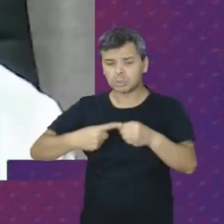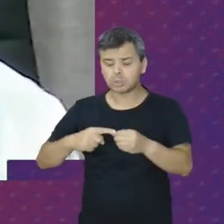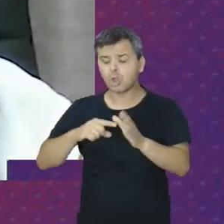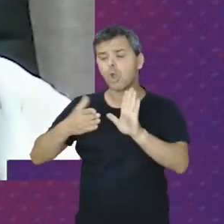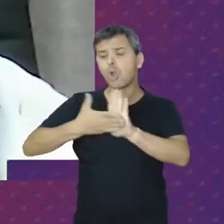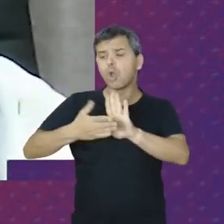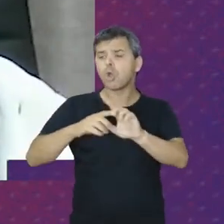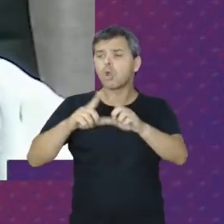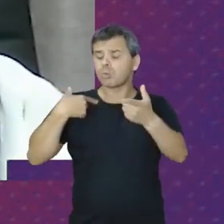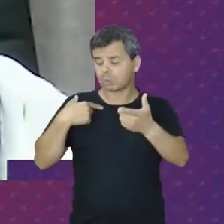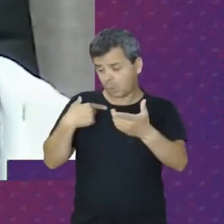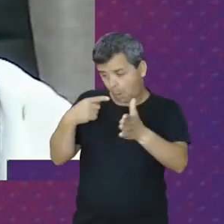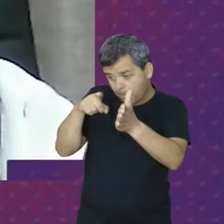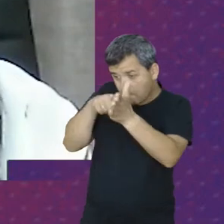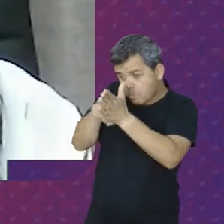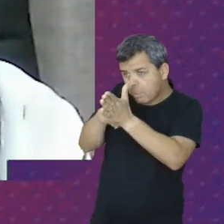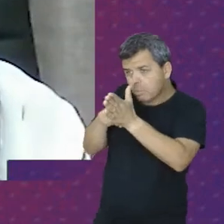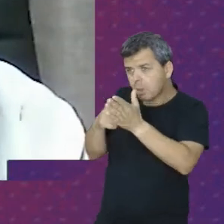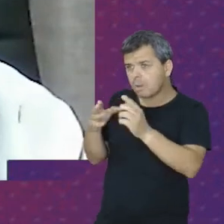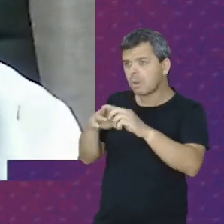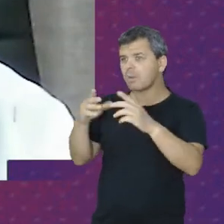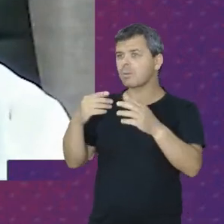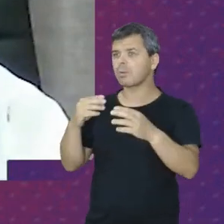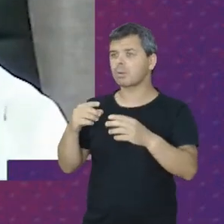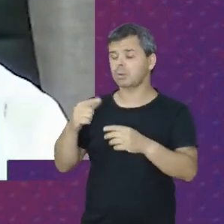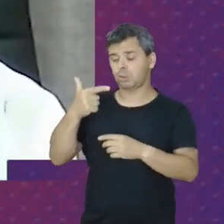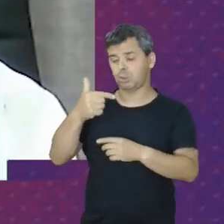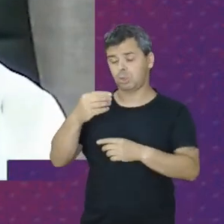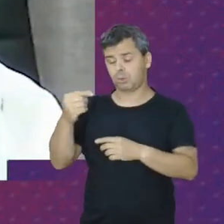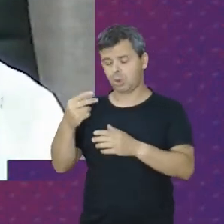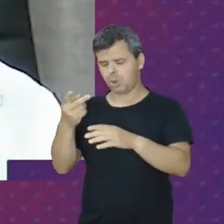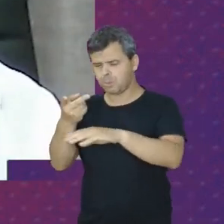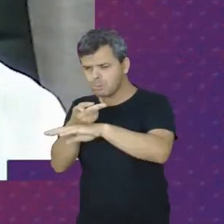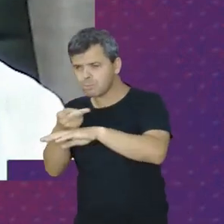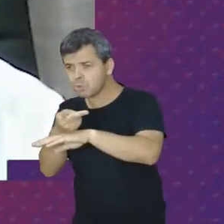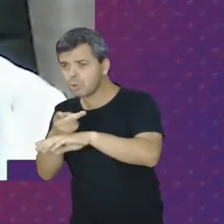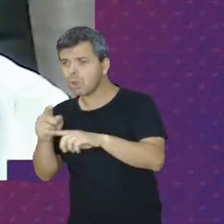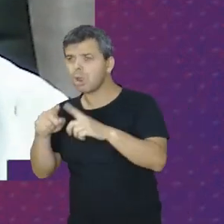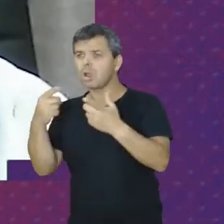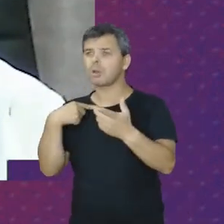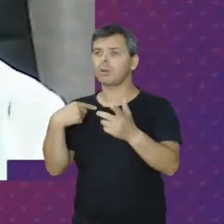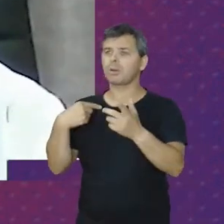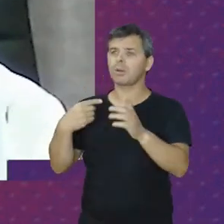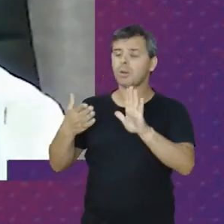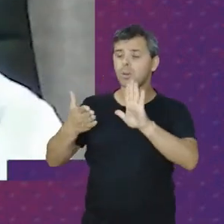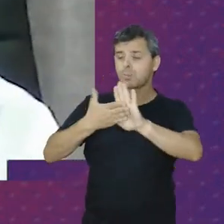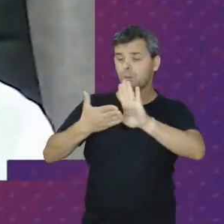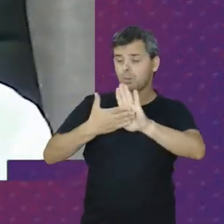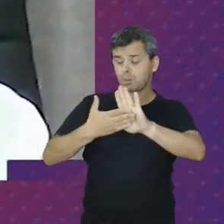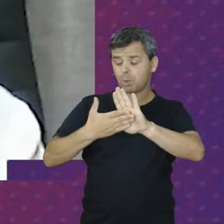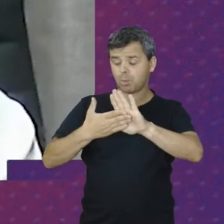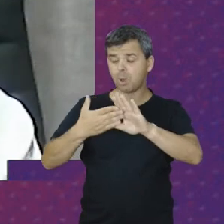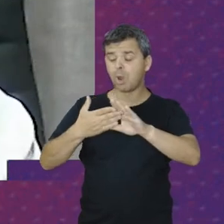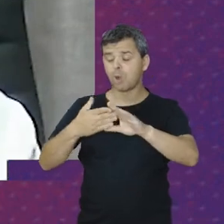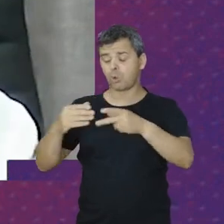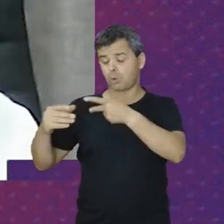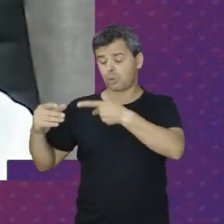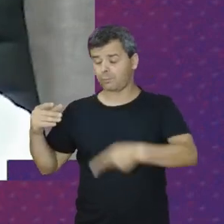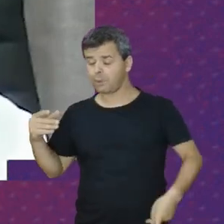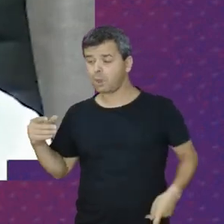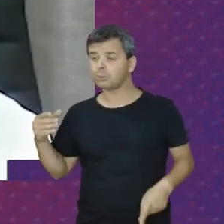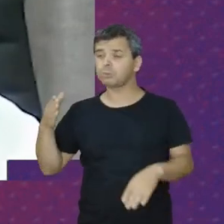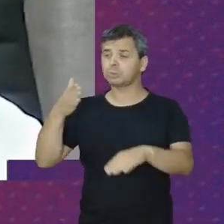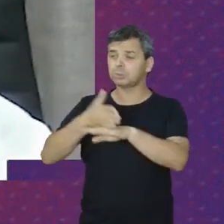propósito de fazer um balanço, né, da situação atual dos municípios e buscar propor para o governo que está entrando, tá, o que é